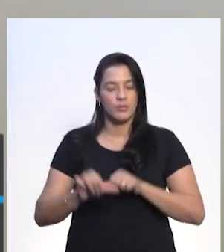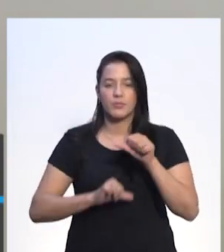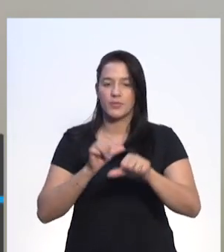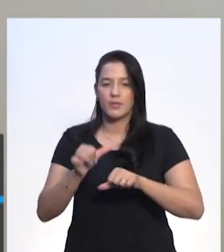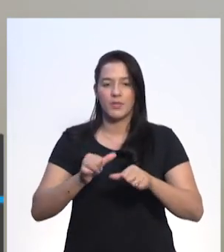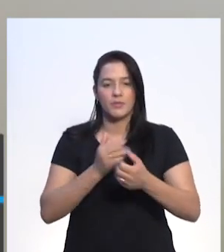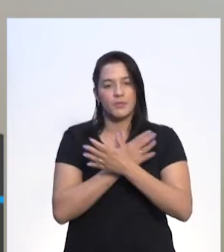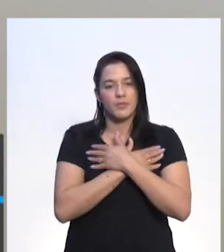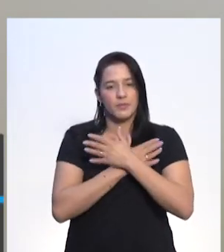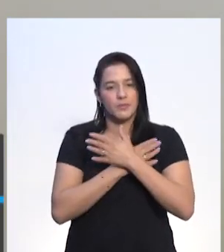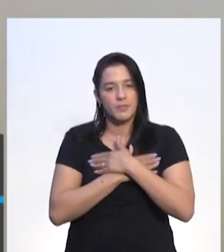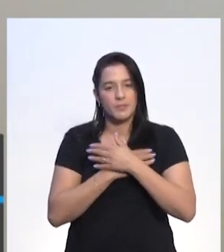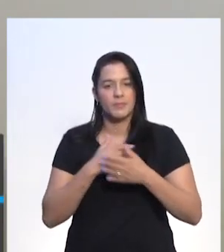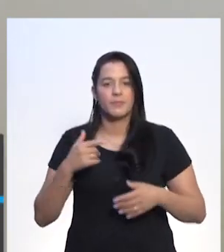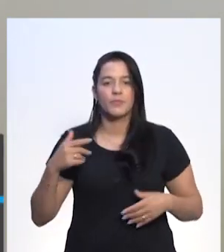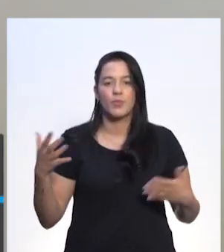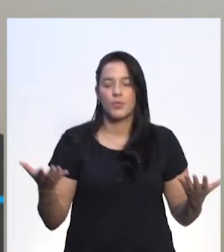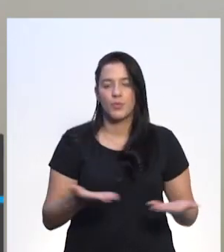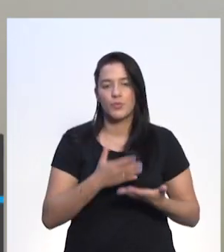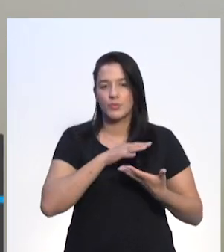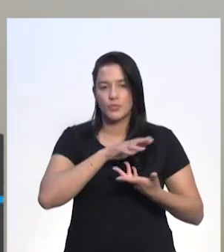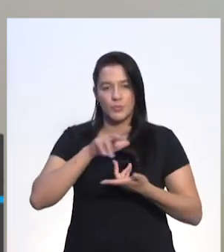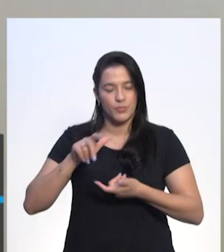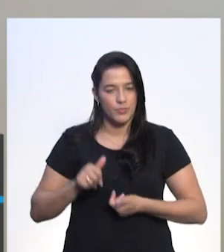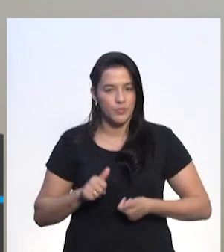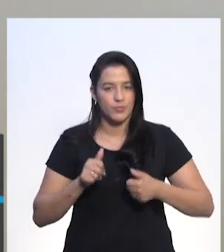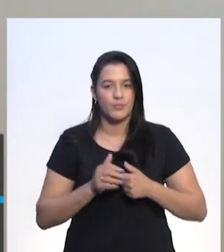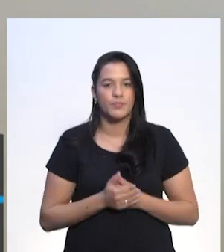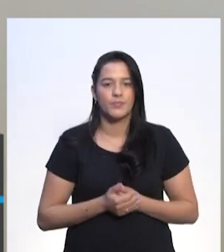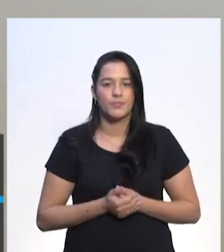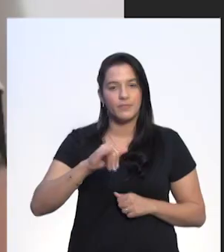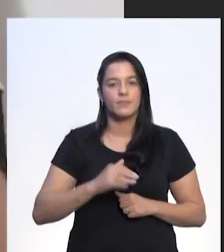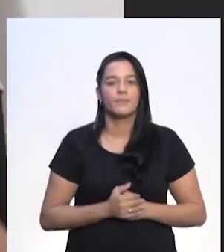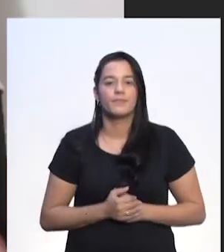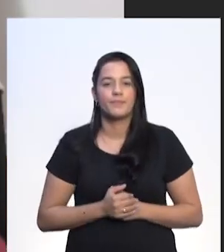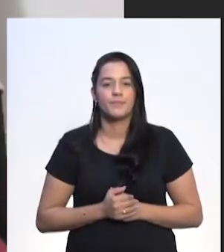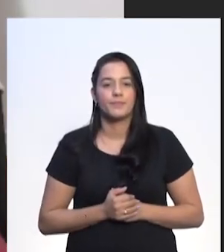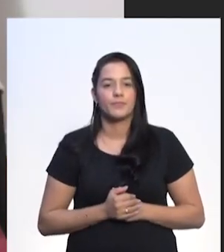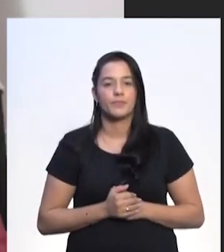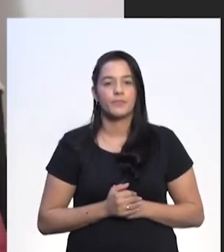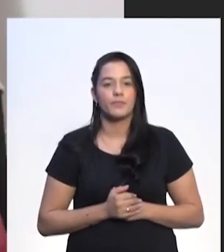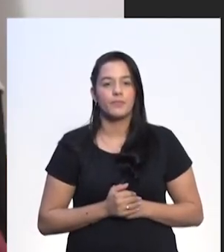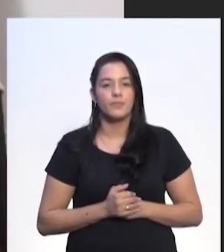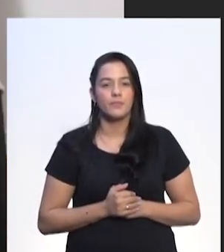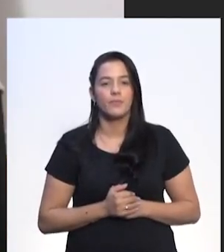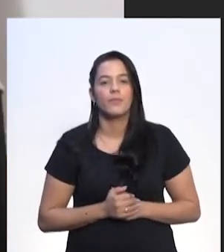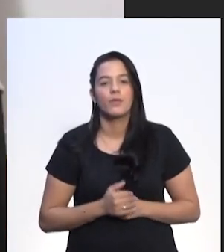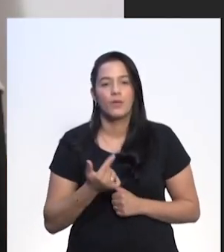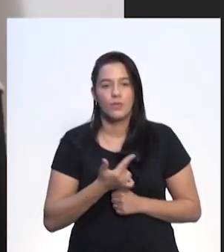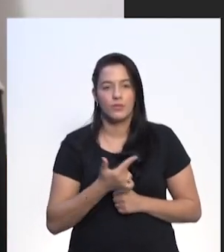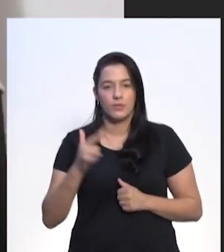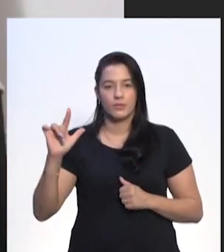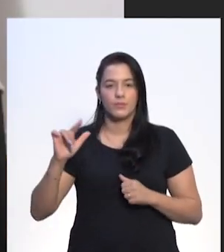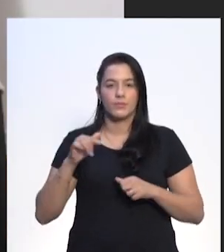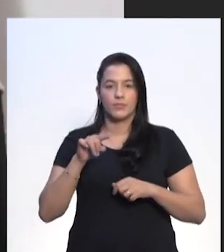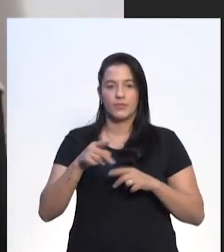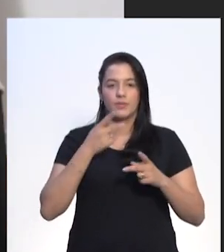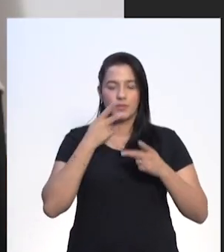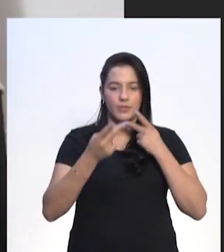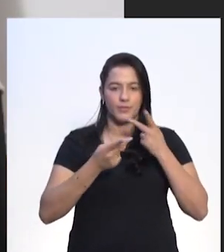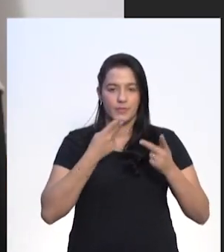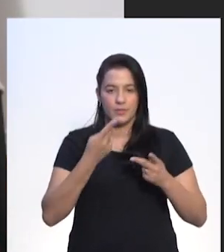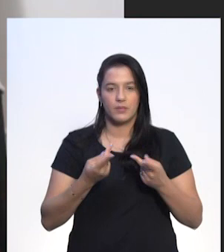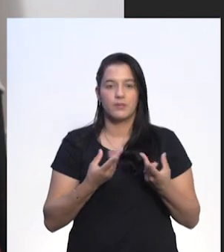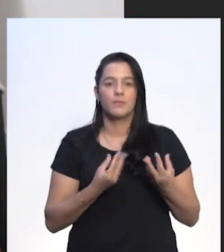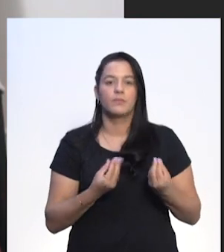desemprego no mundo contemporâneo, não é, Fabi? Uma outra coisa que vocês estão falando bastante aqui no chat